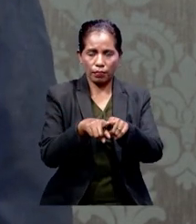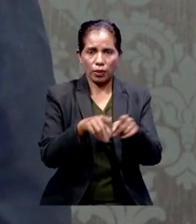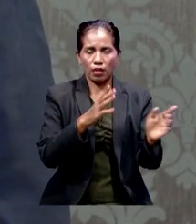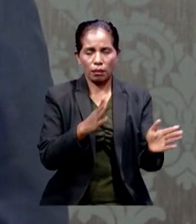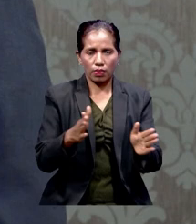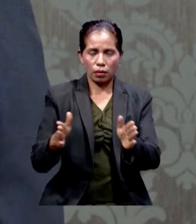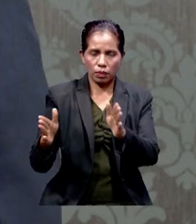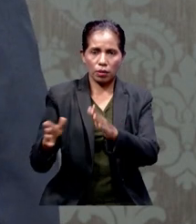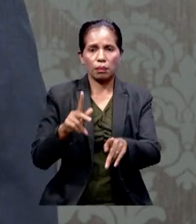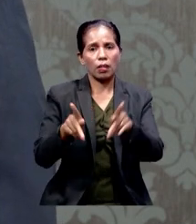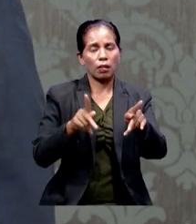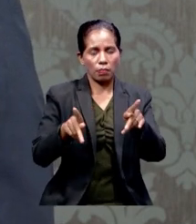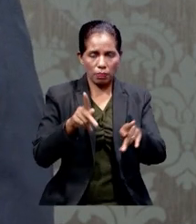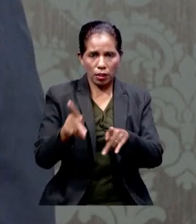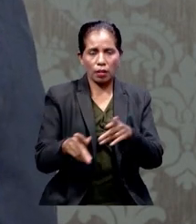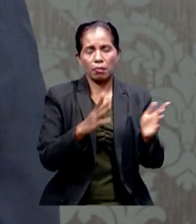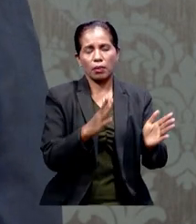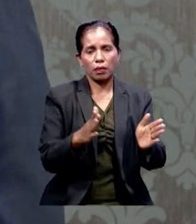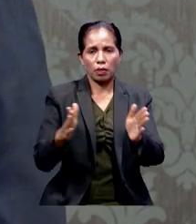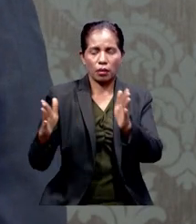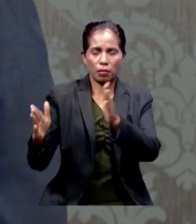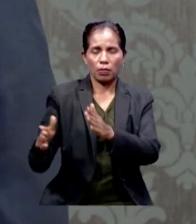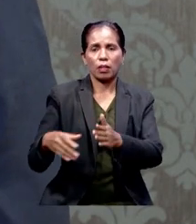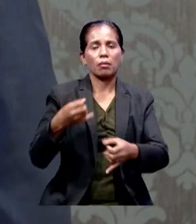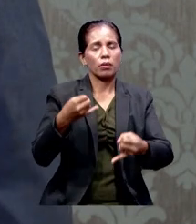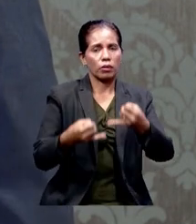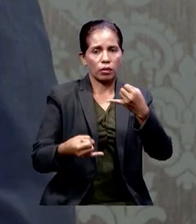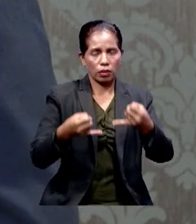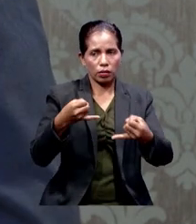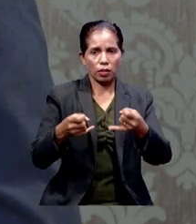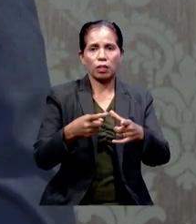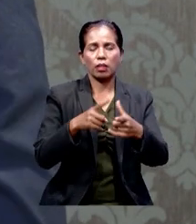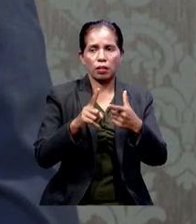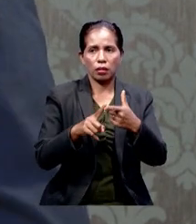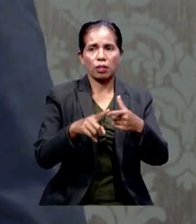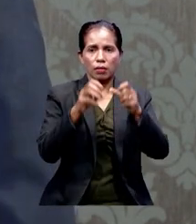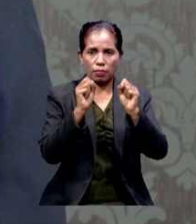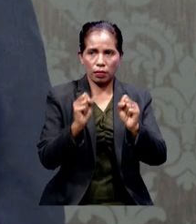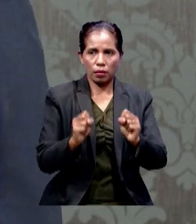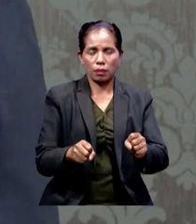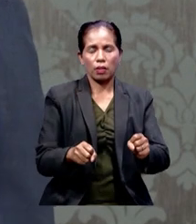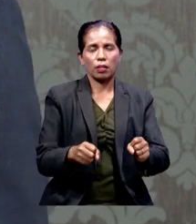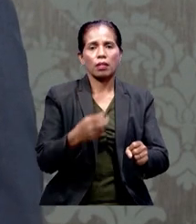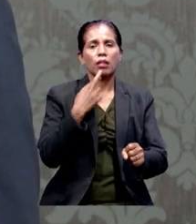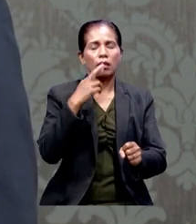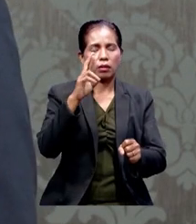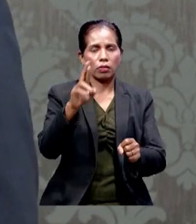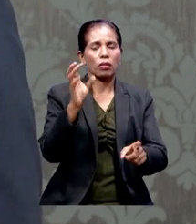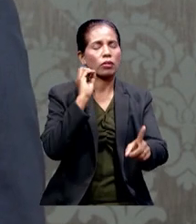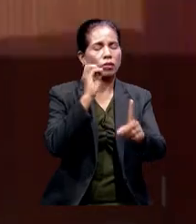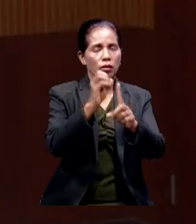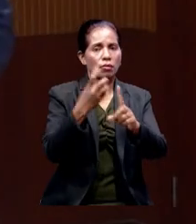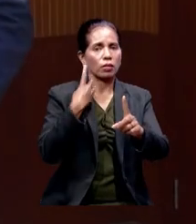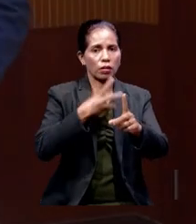preparação de recursos humanos, preparação de quadro jurídico. Para depois, Bele responde aos objetivos que não é que te